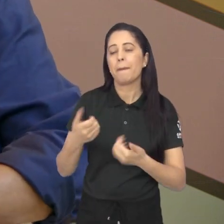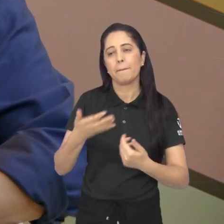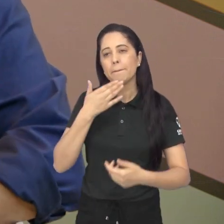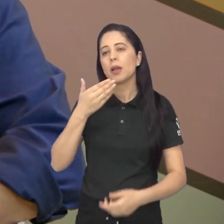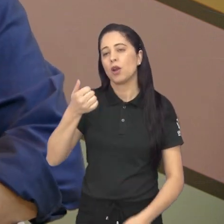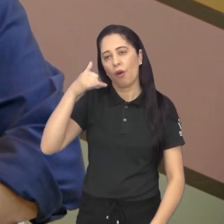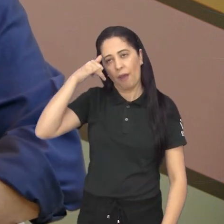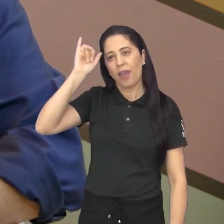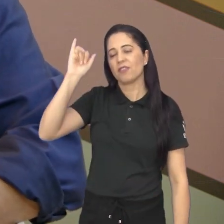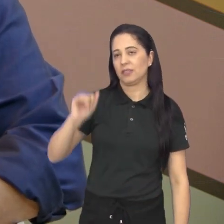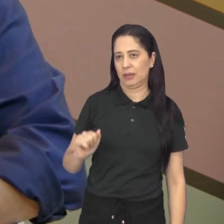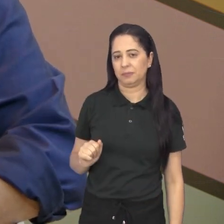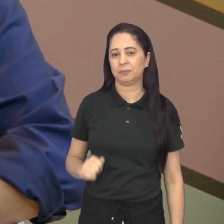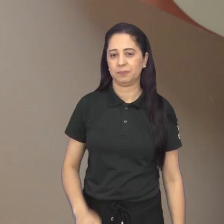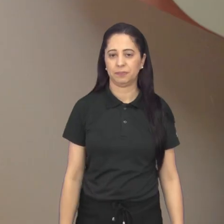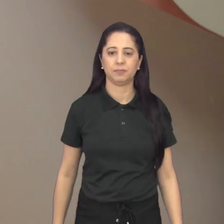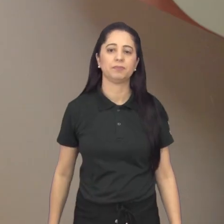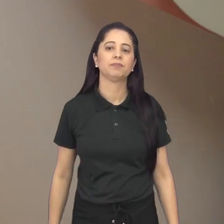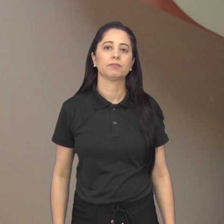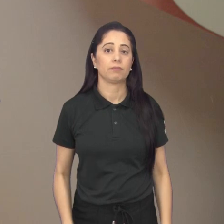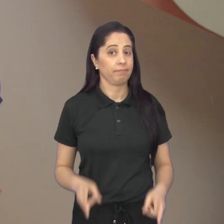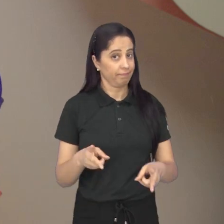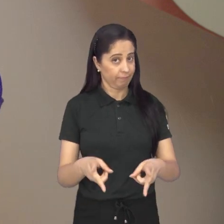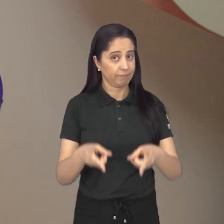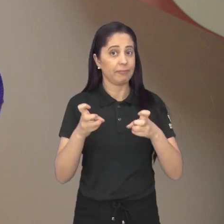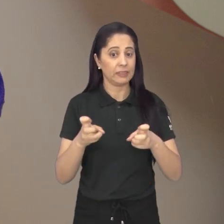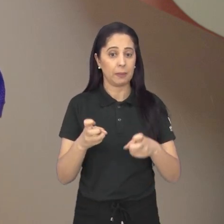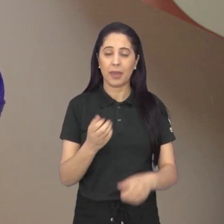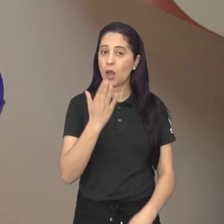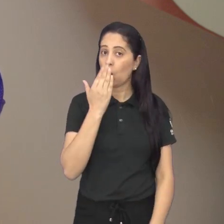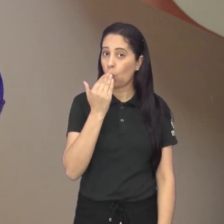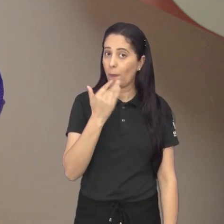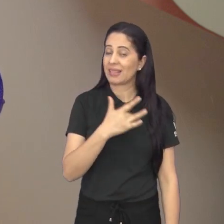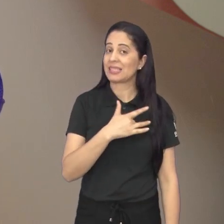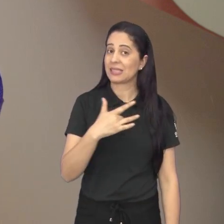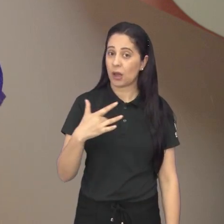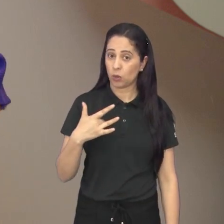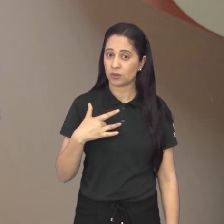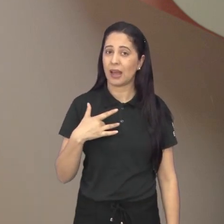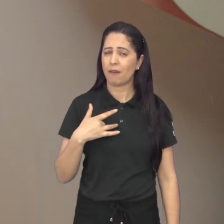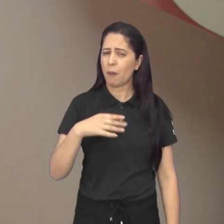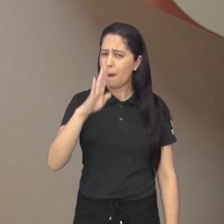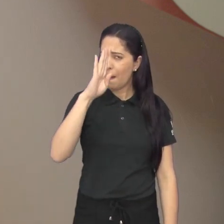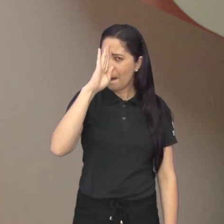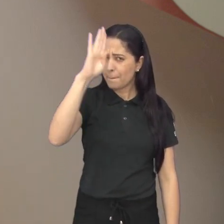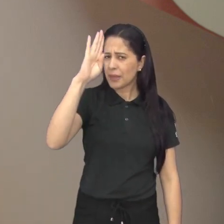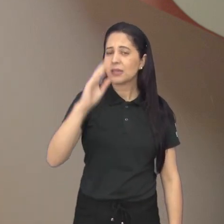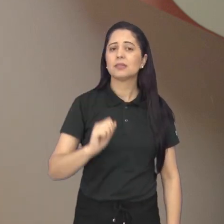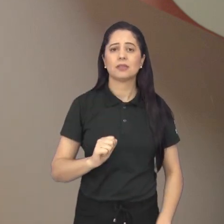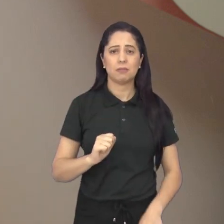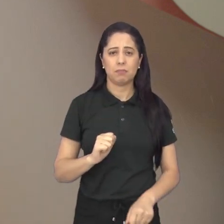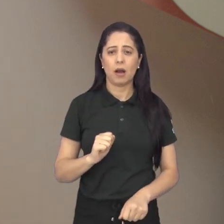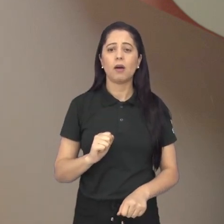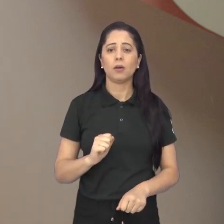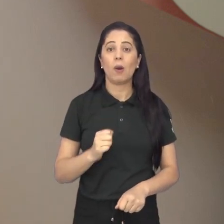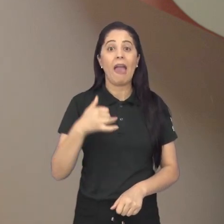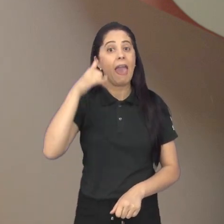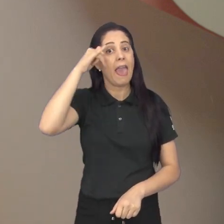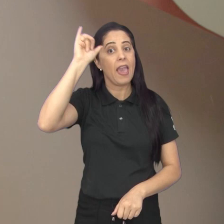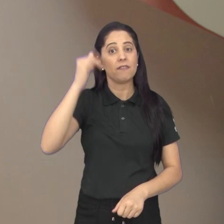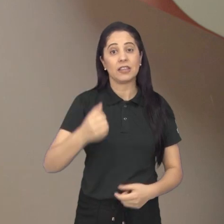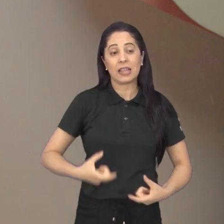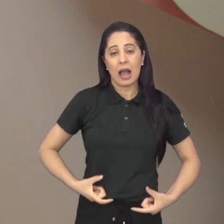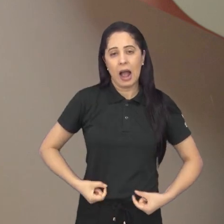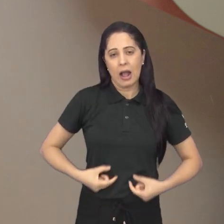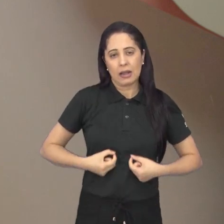certeza você vai estar evitando o câncer coloretal. Já deu para perceber que uma alimentação saudável é um dos principais meios para evitar o câncer